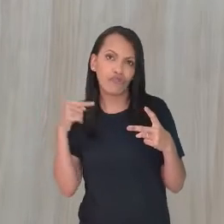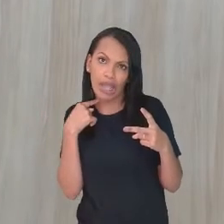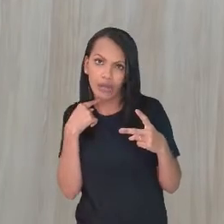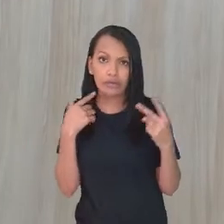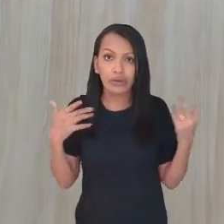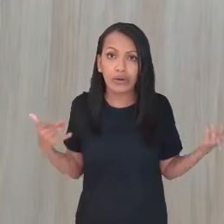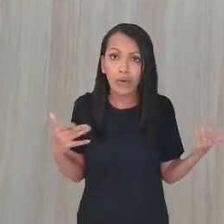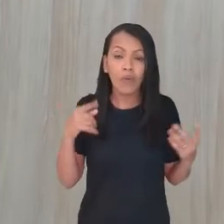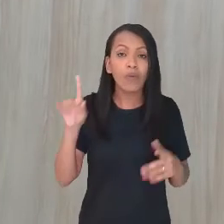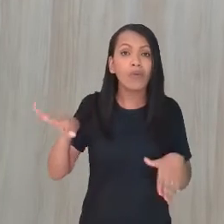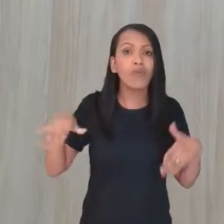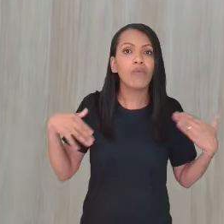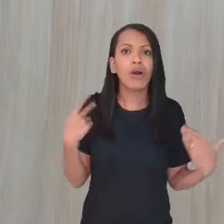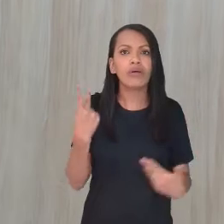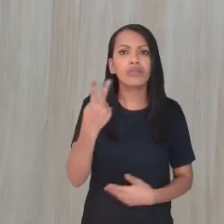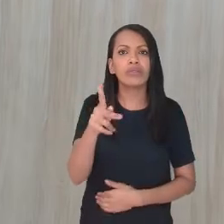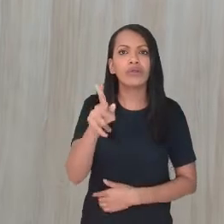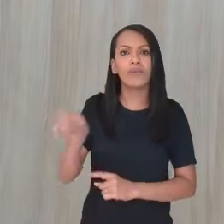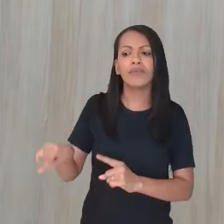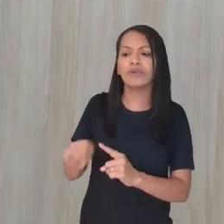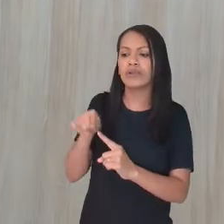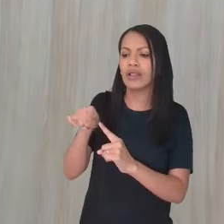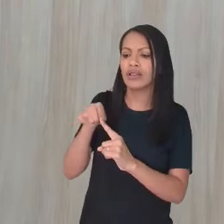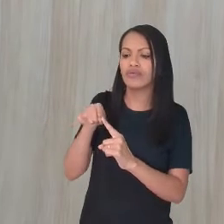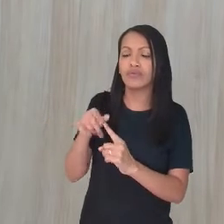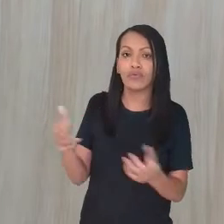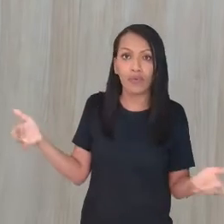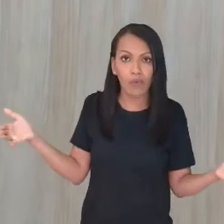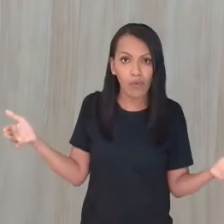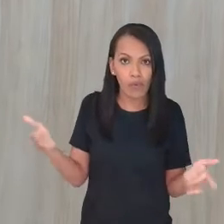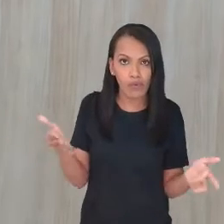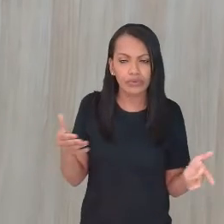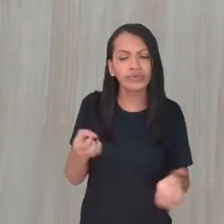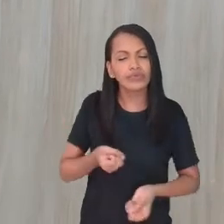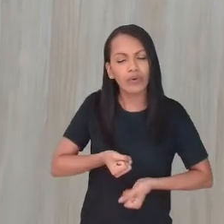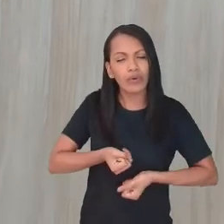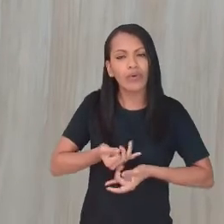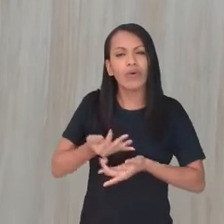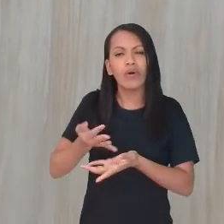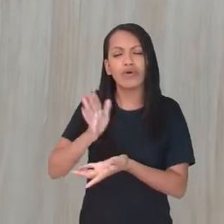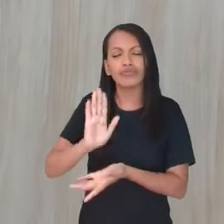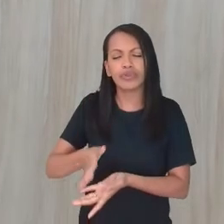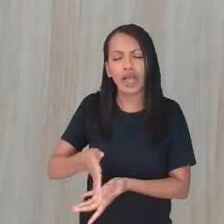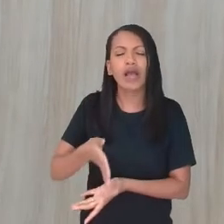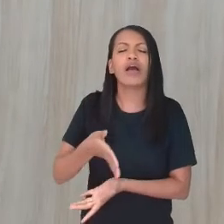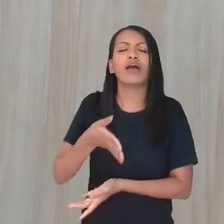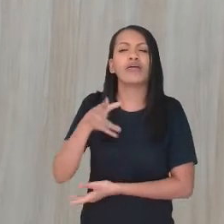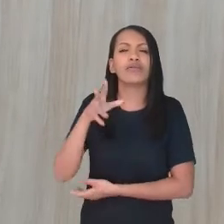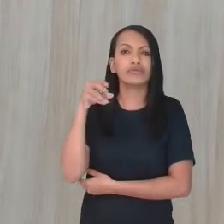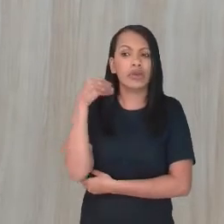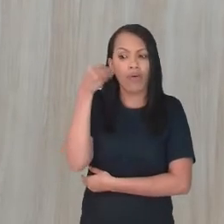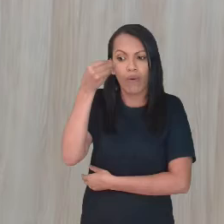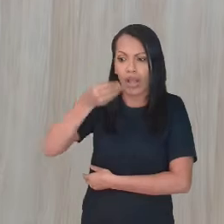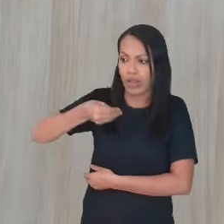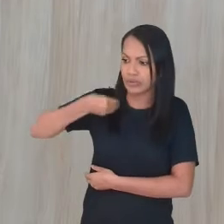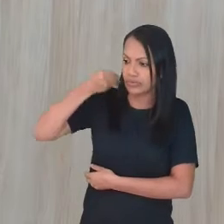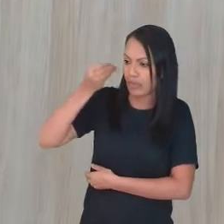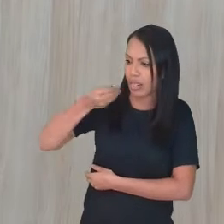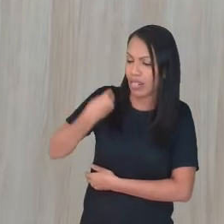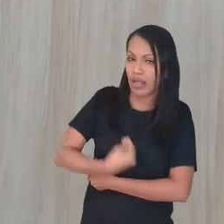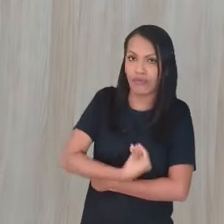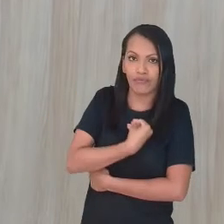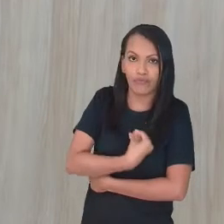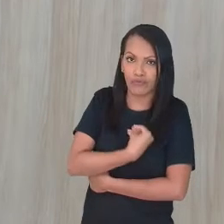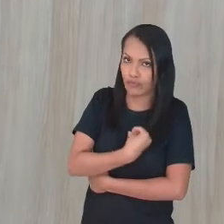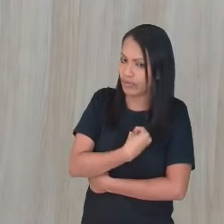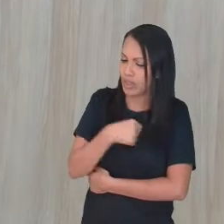objetivo hoje? A gente viu, né, que é uma pessoa que recitou o poema bem experiente, com certeza ele tem aí uma experiência de vida muito